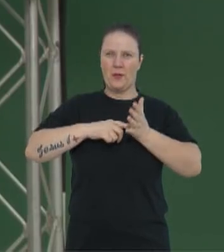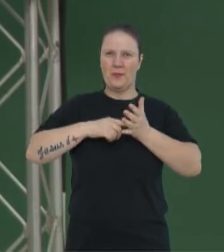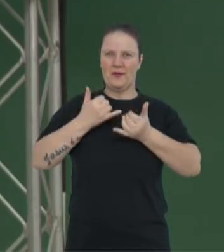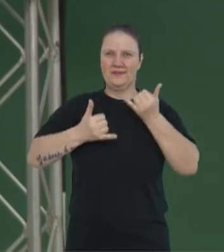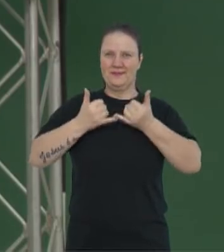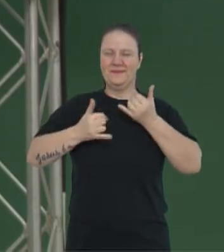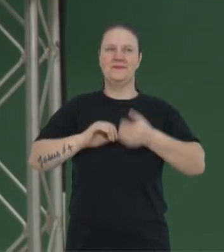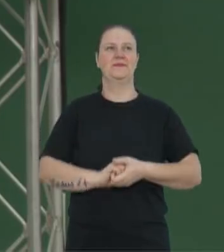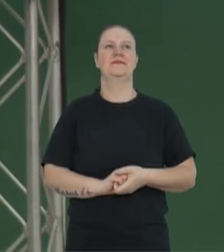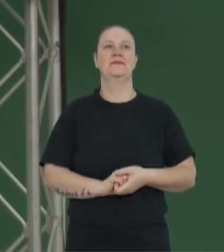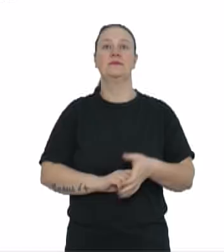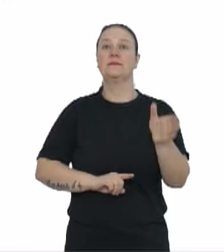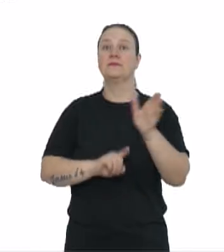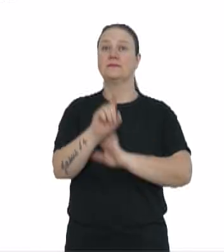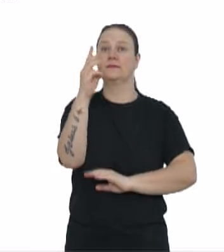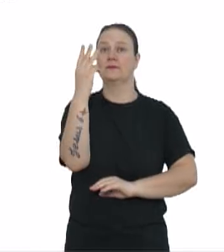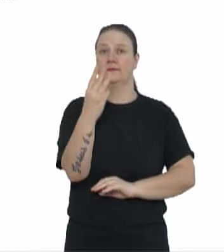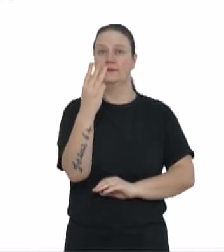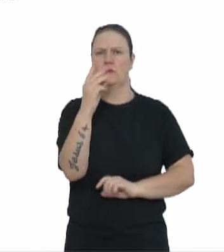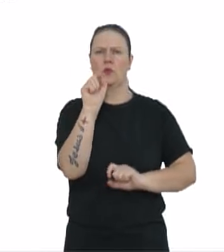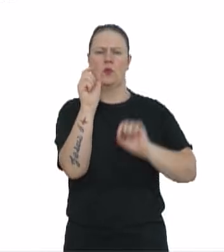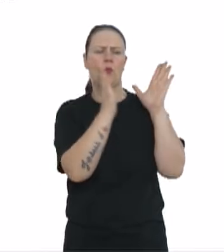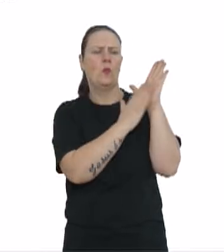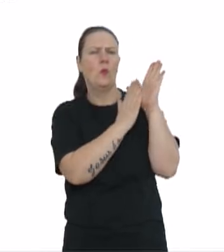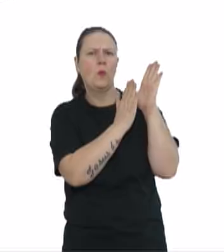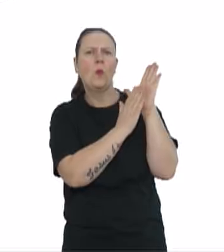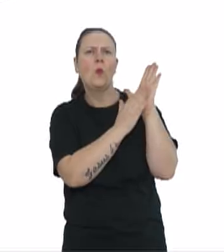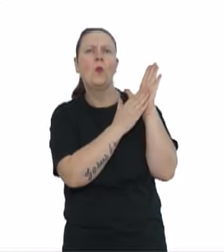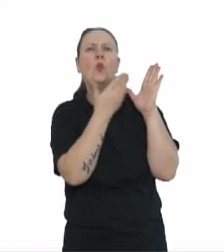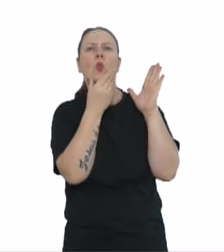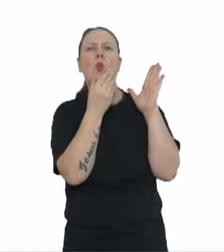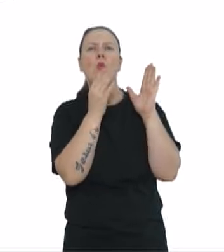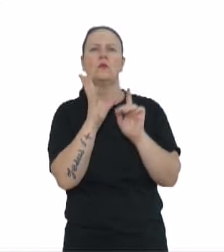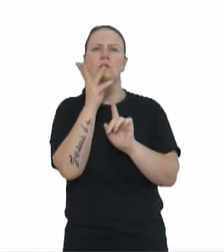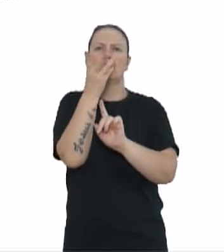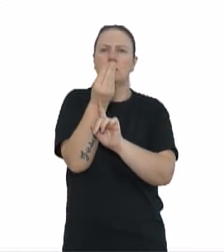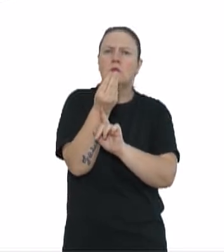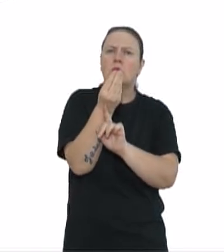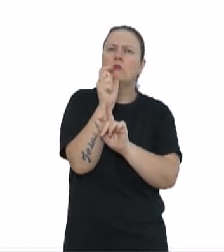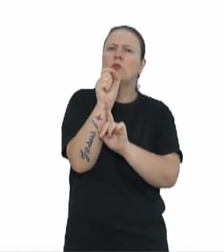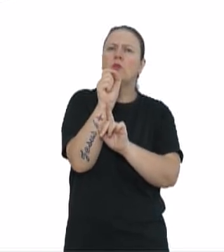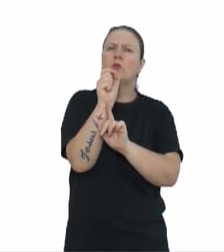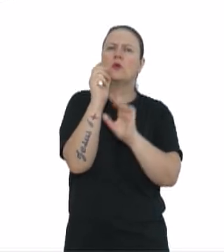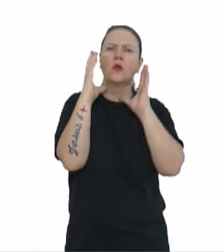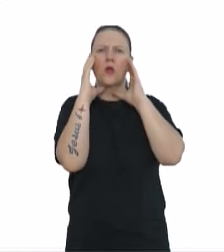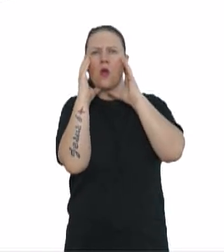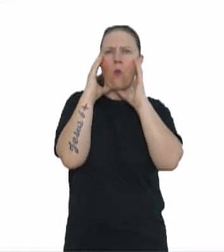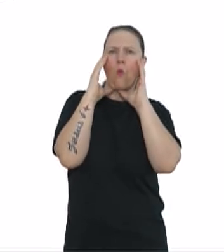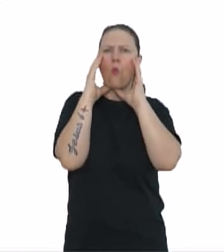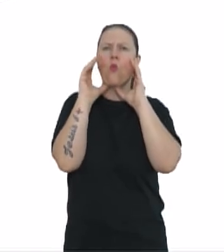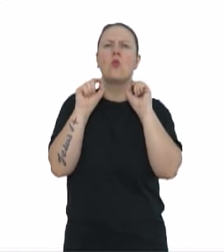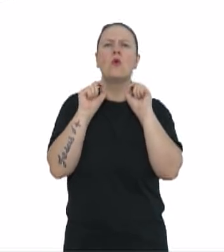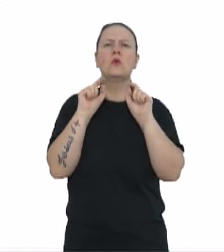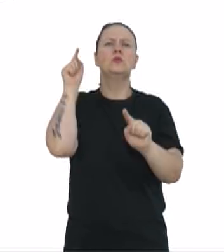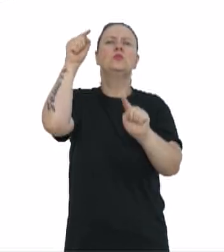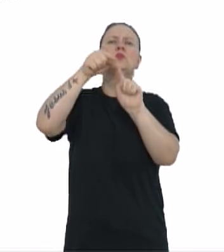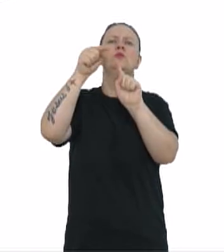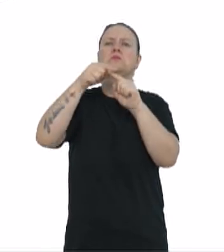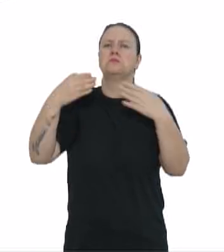quiz. Quais propósitos teria Hal Houseman em cabeça mecânica?